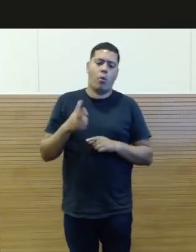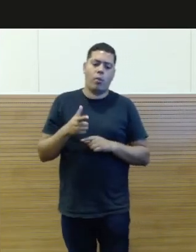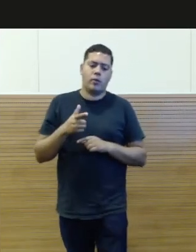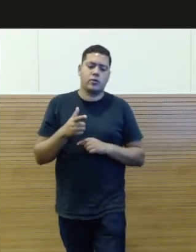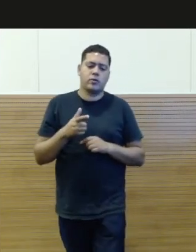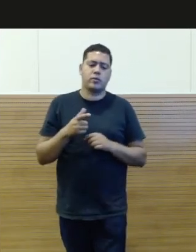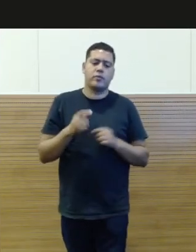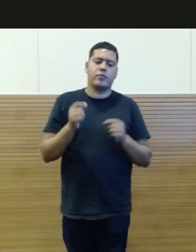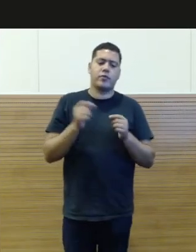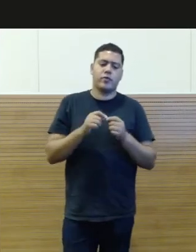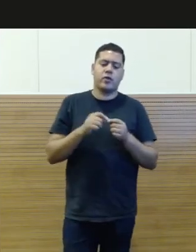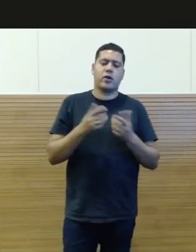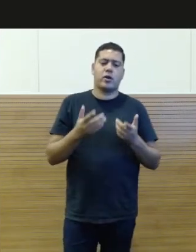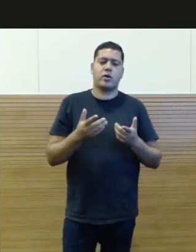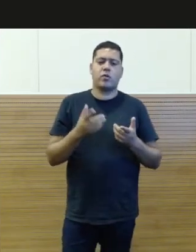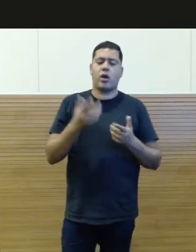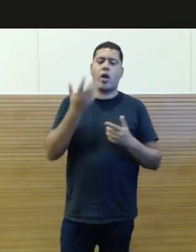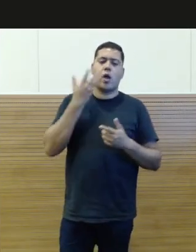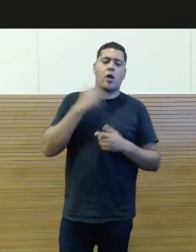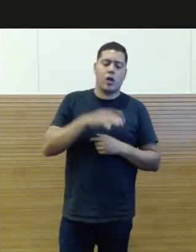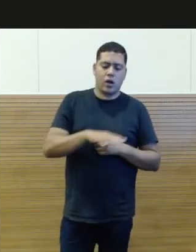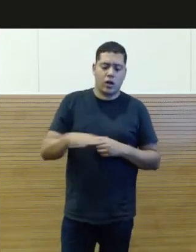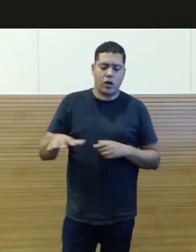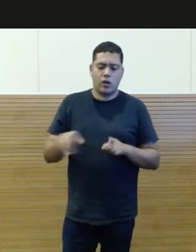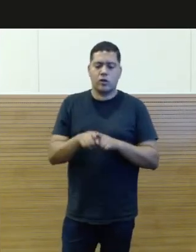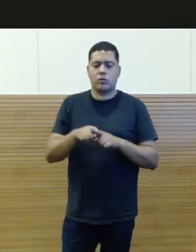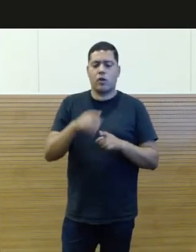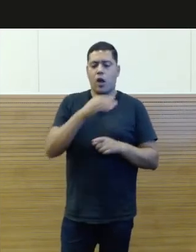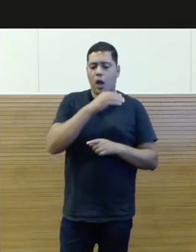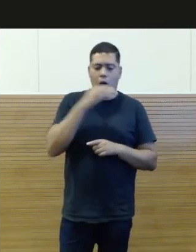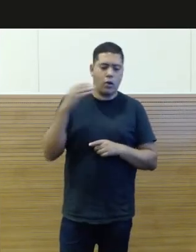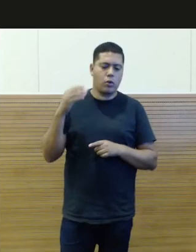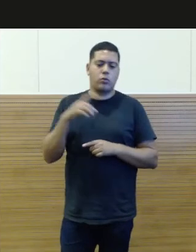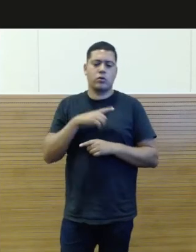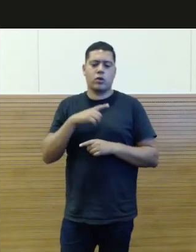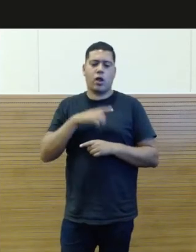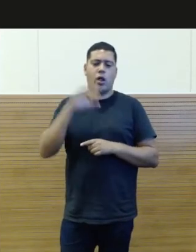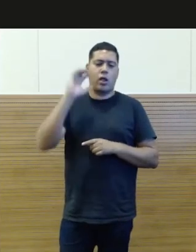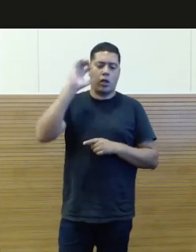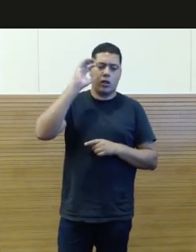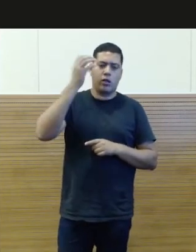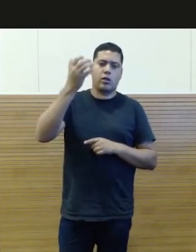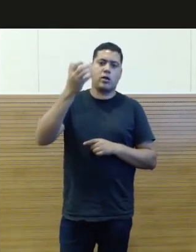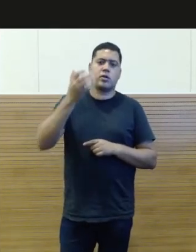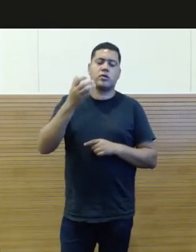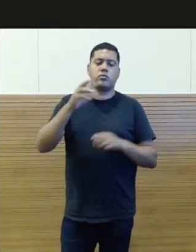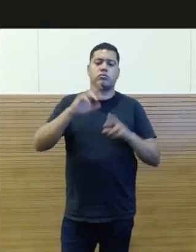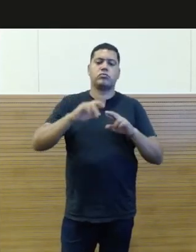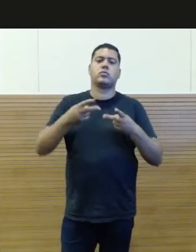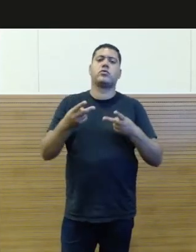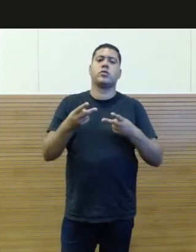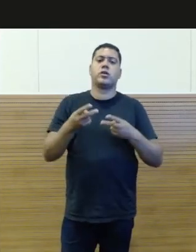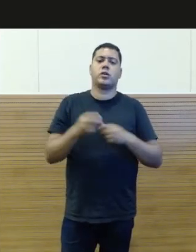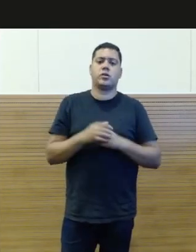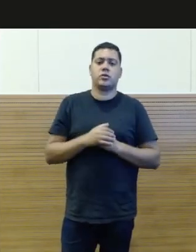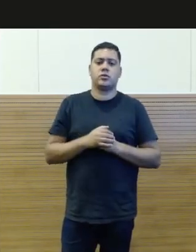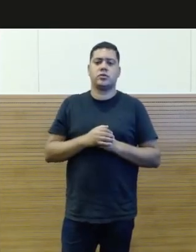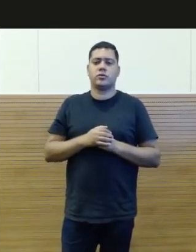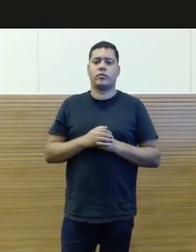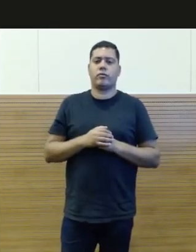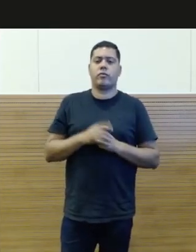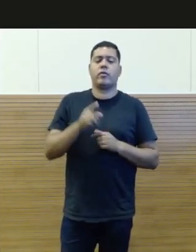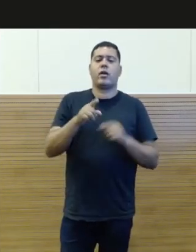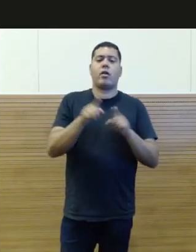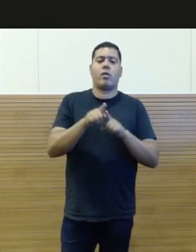persuasivos fazem com que crianças e adultos também tomam uma decisão diferente daquelas que elas,